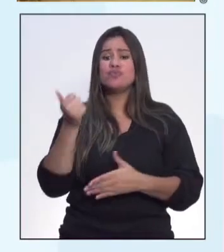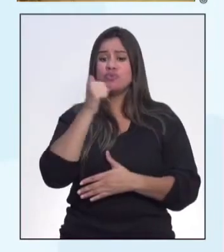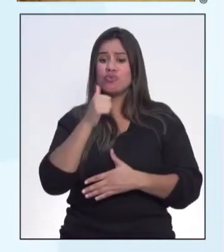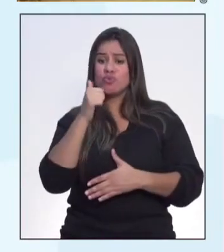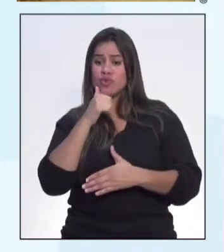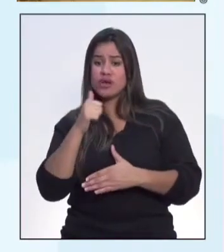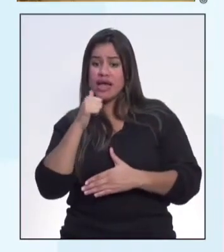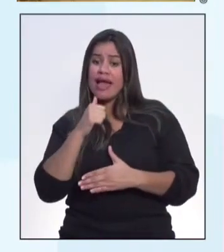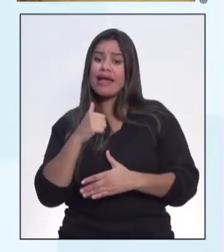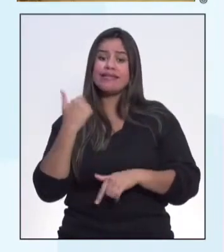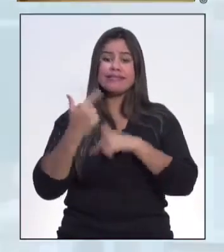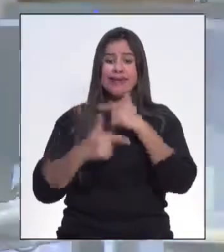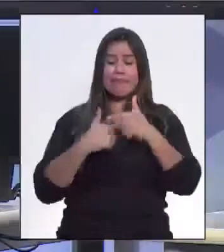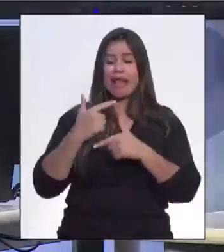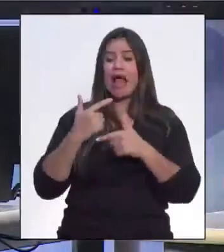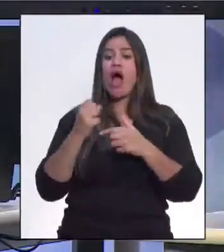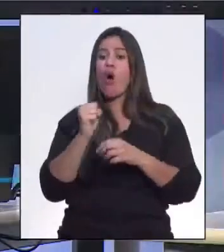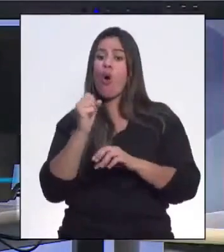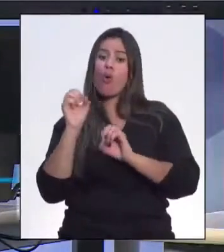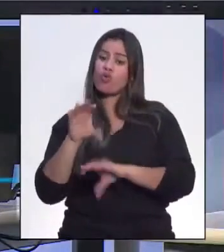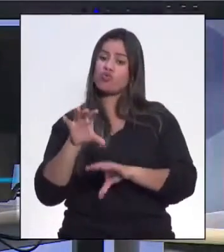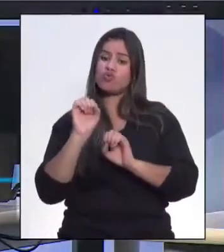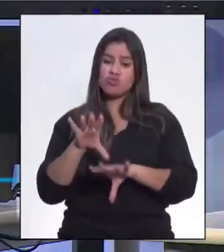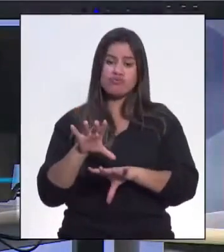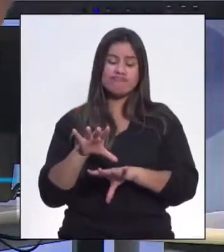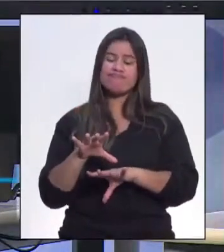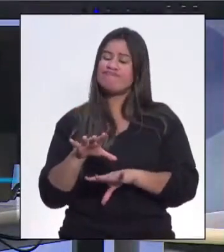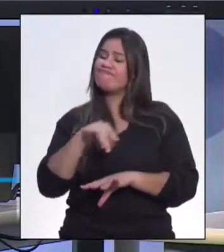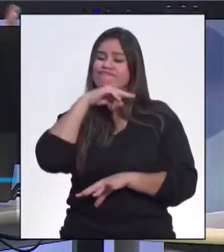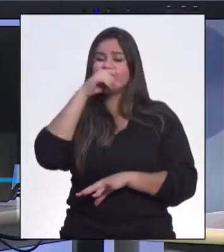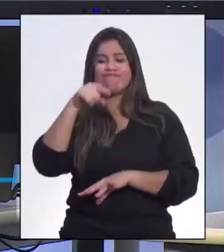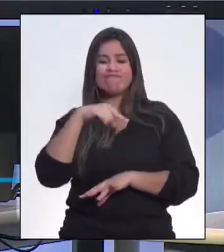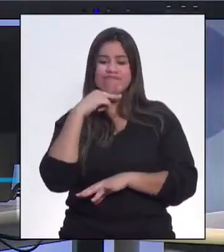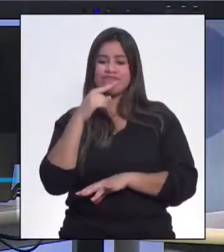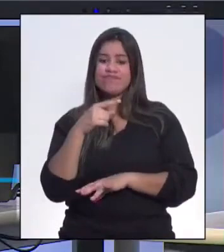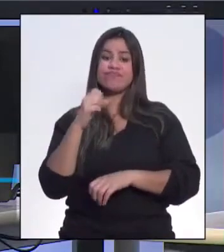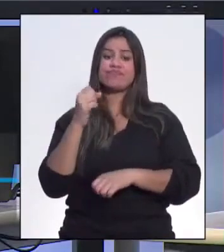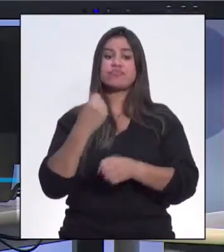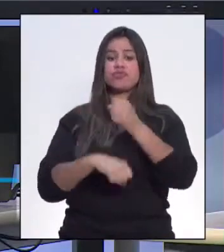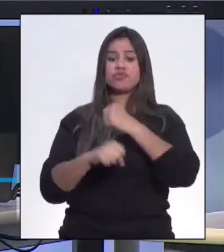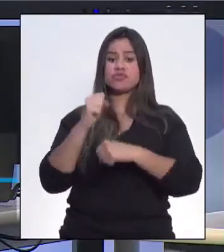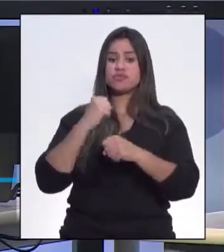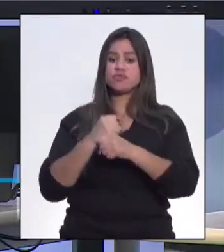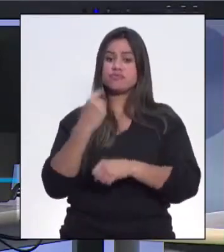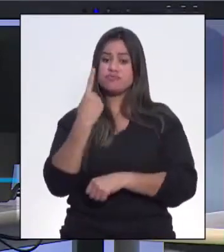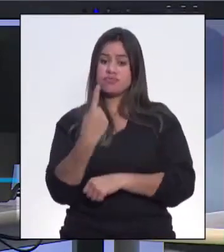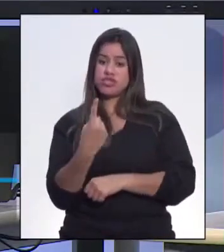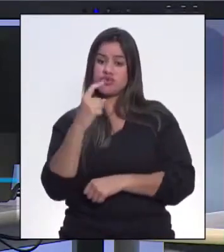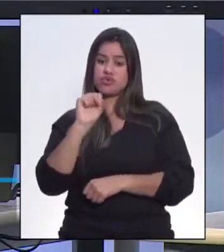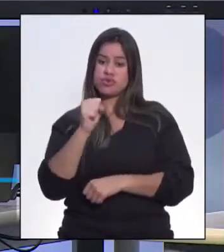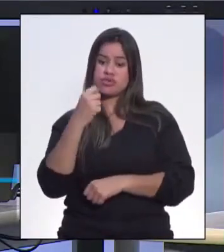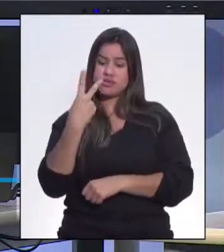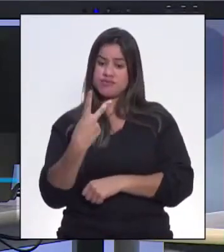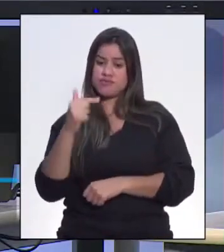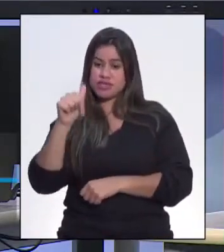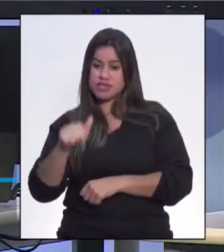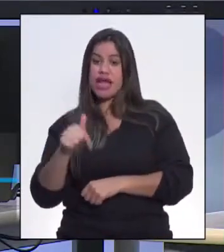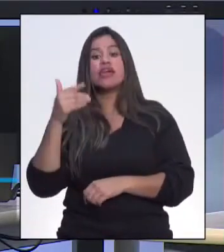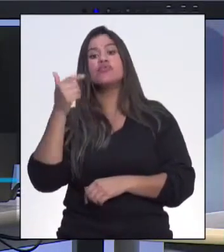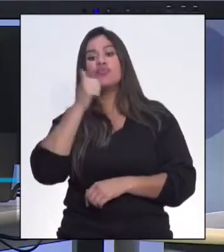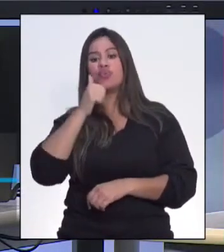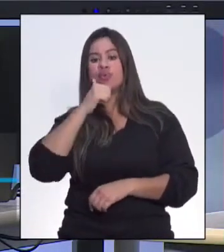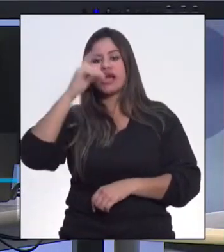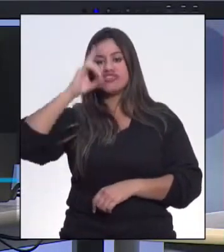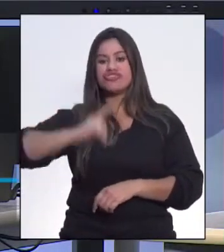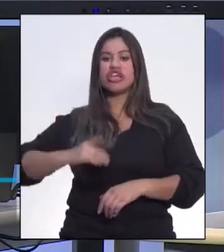de um aparato educacional formal. Então, em 1827, as mulheres tiveram direito a estudar em escolas